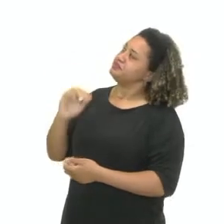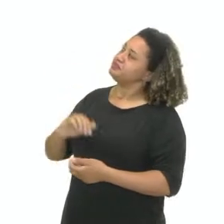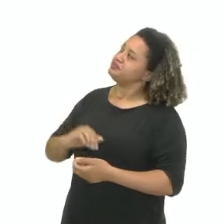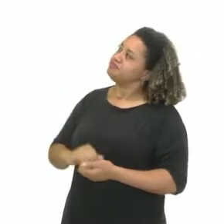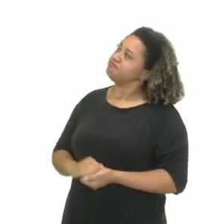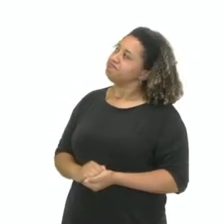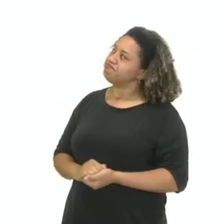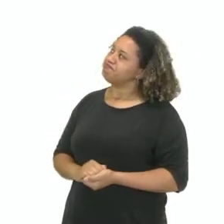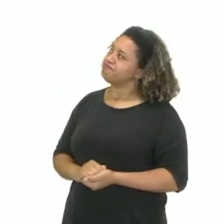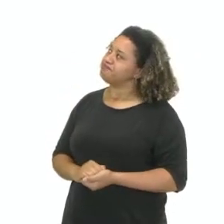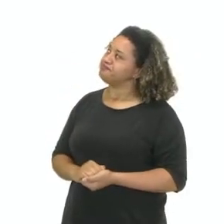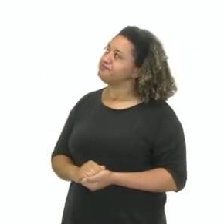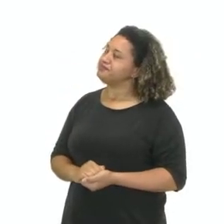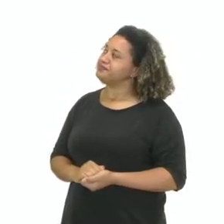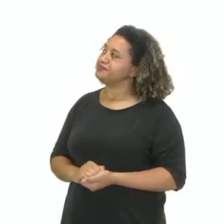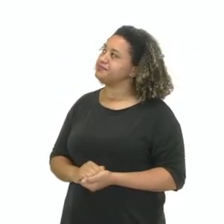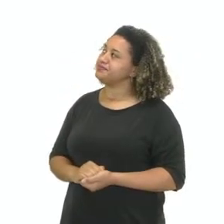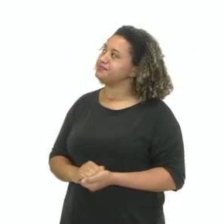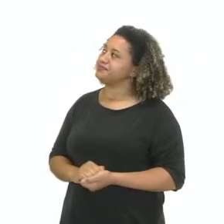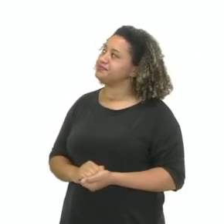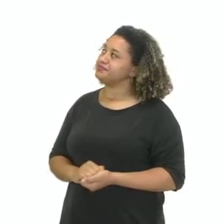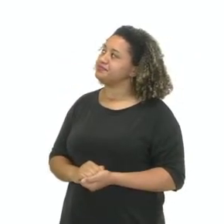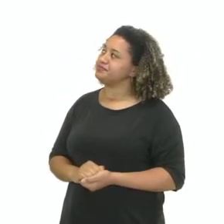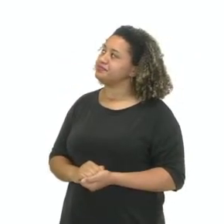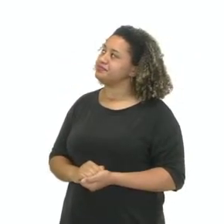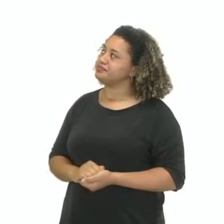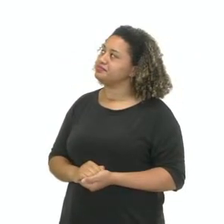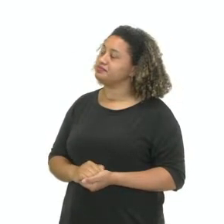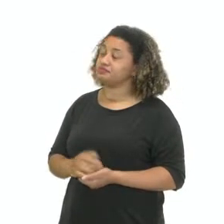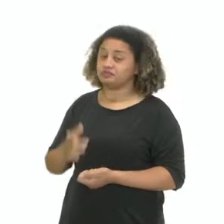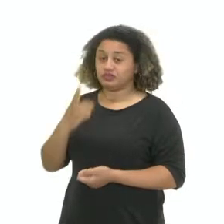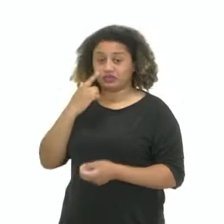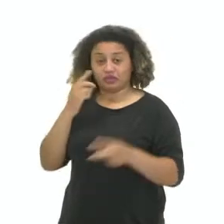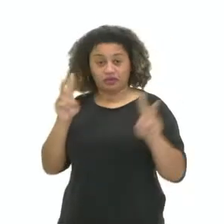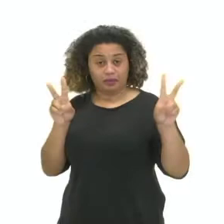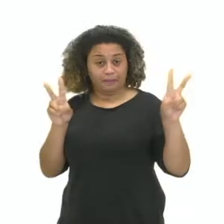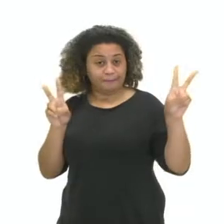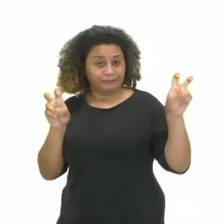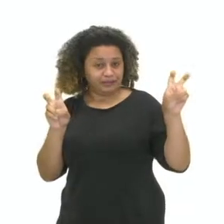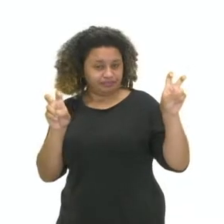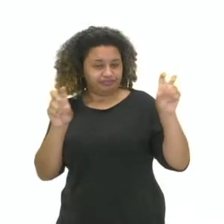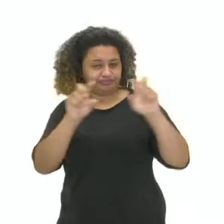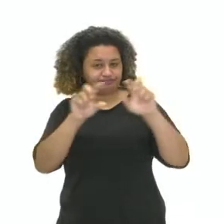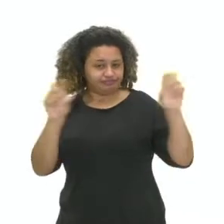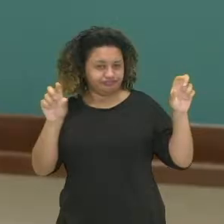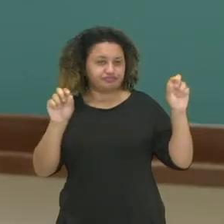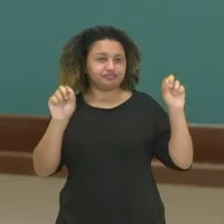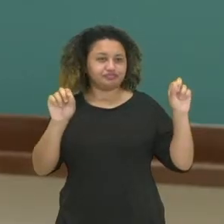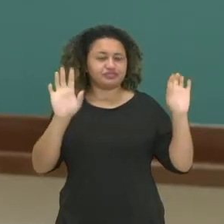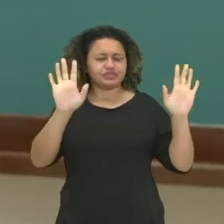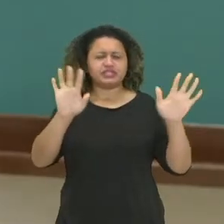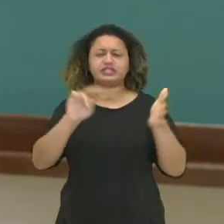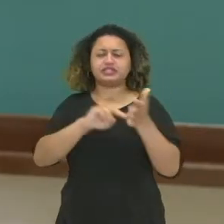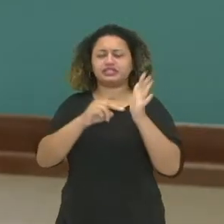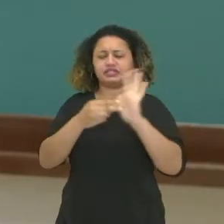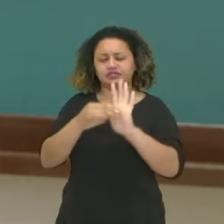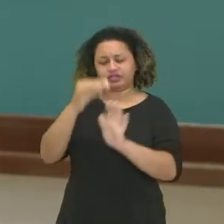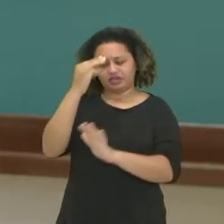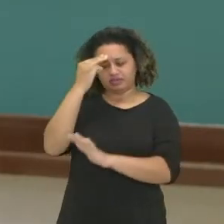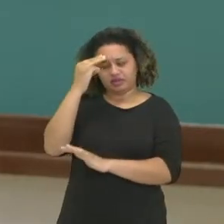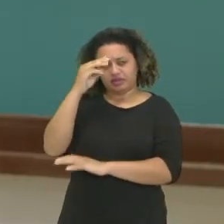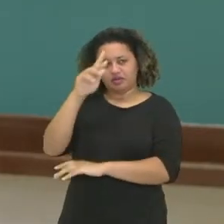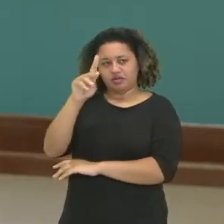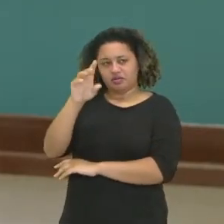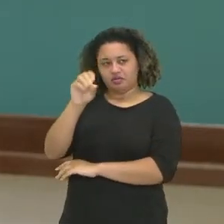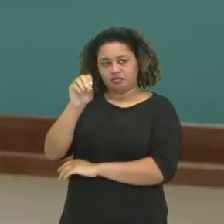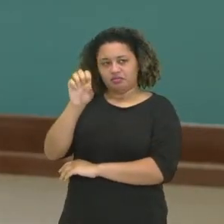com saudosa lembrança estas memórias póstumas. Veja, memórias póstumas, a palavra